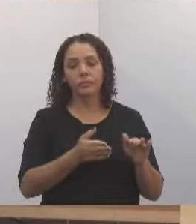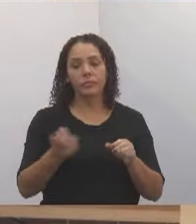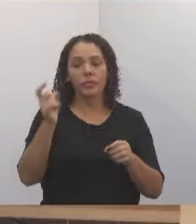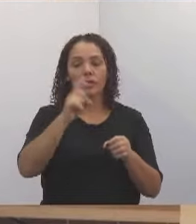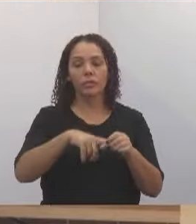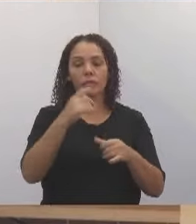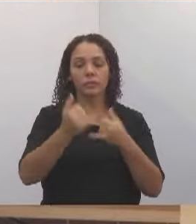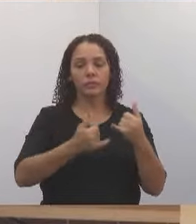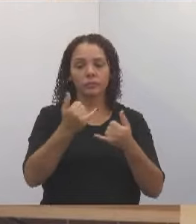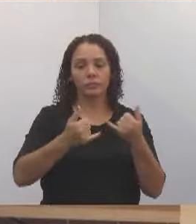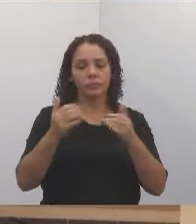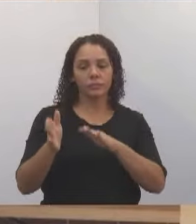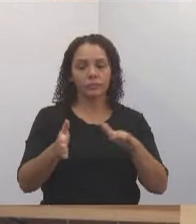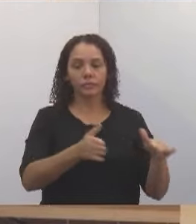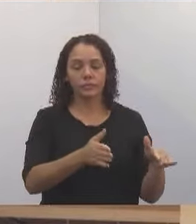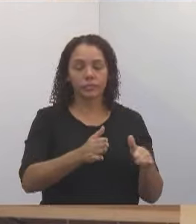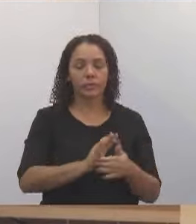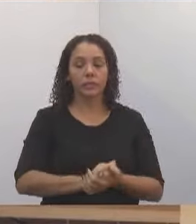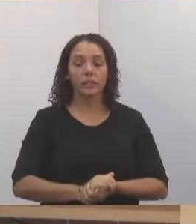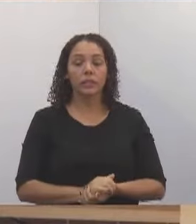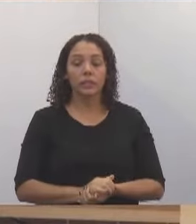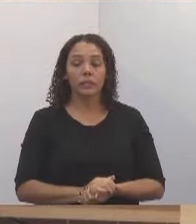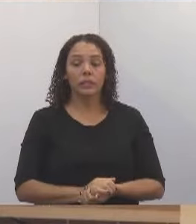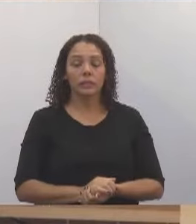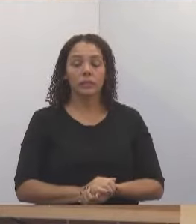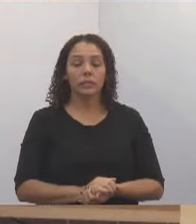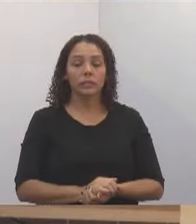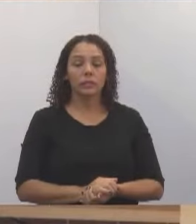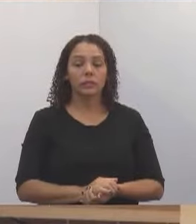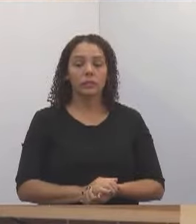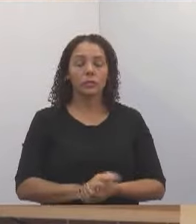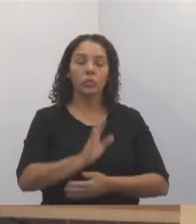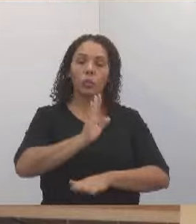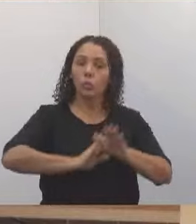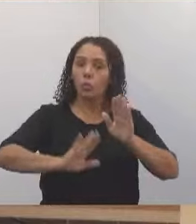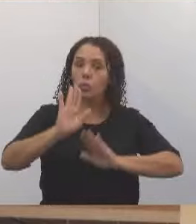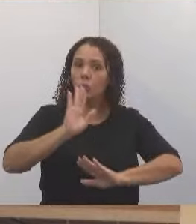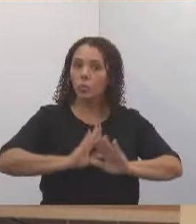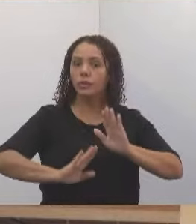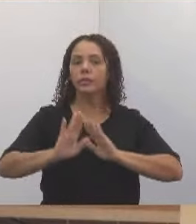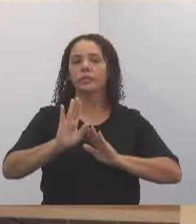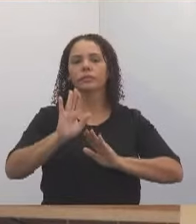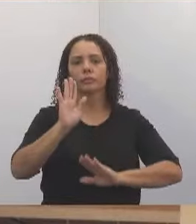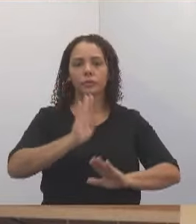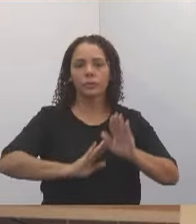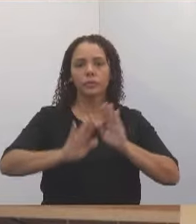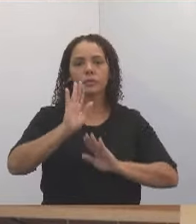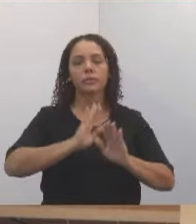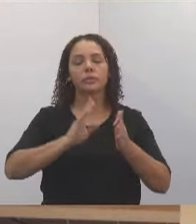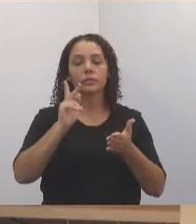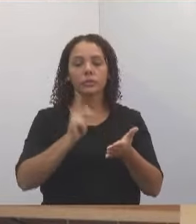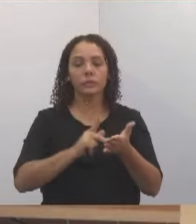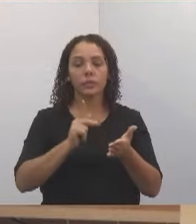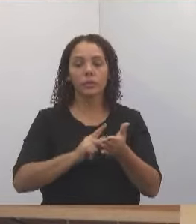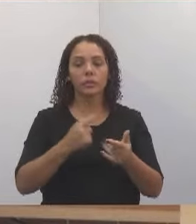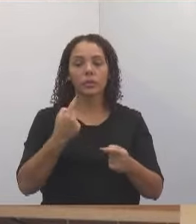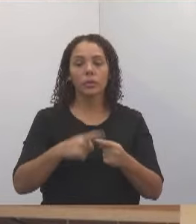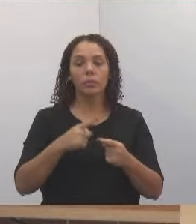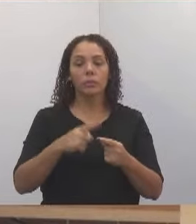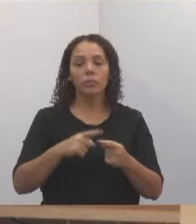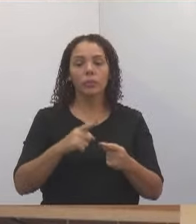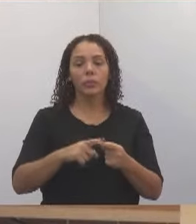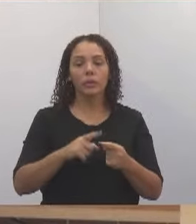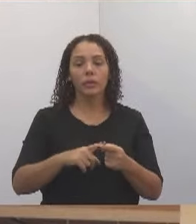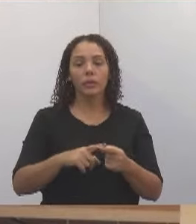à brincadeira à parte, mas o negócio é sério, é tomar muito cuidado mesmo. Porque isso não estou dizendo que